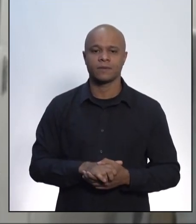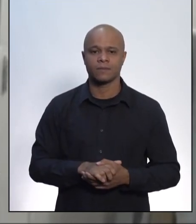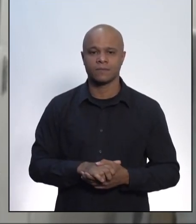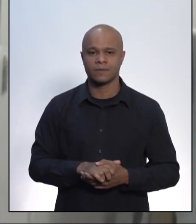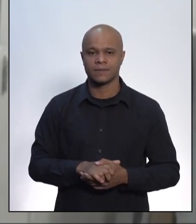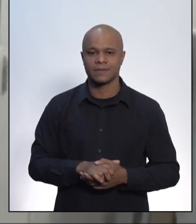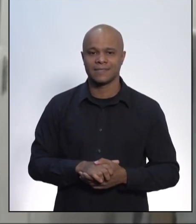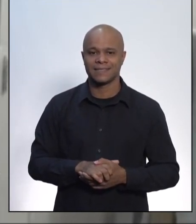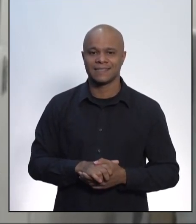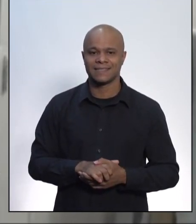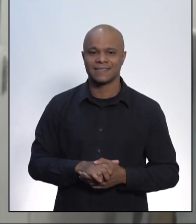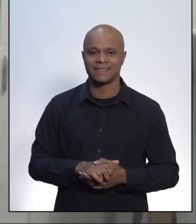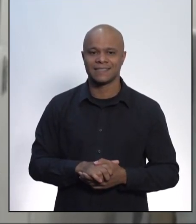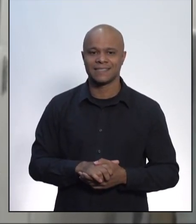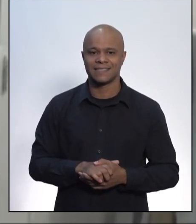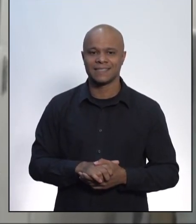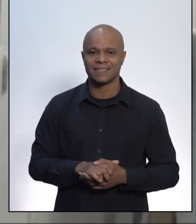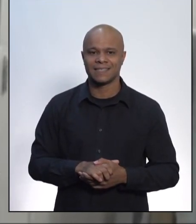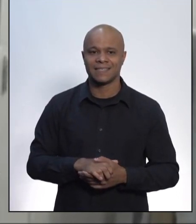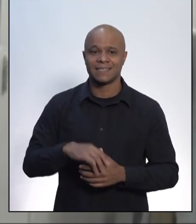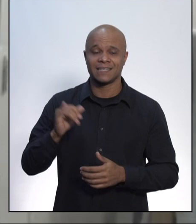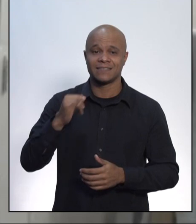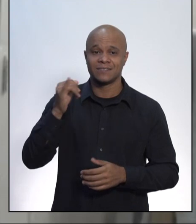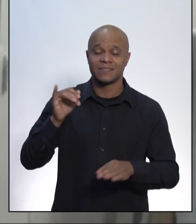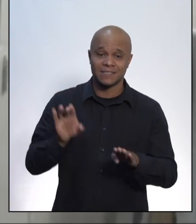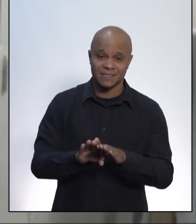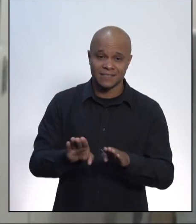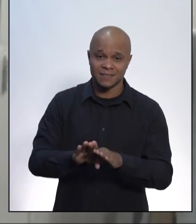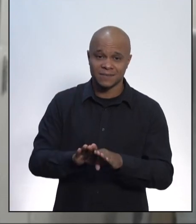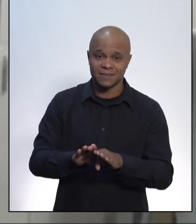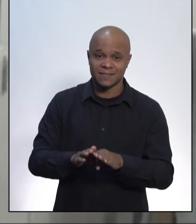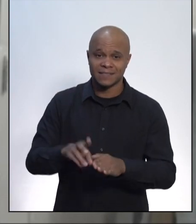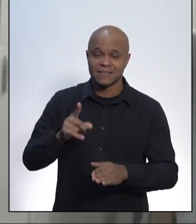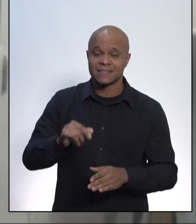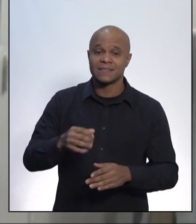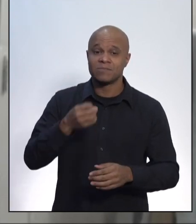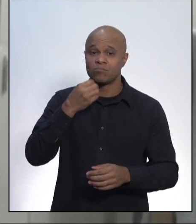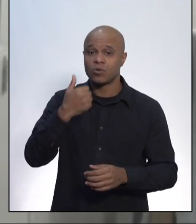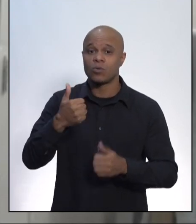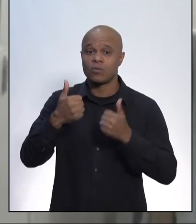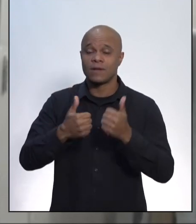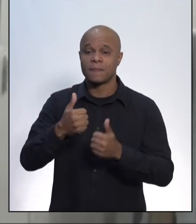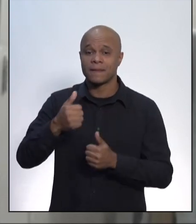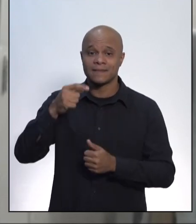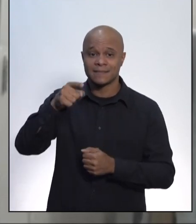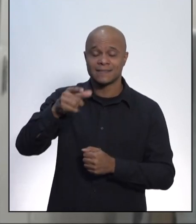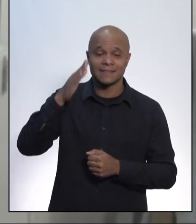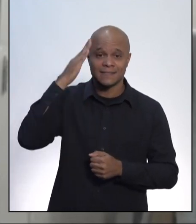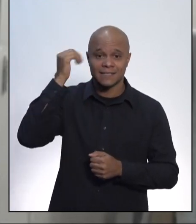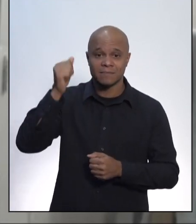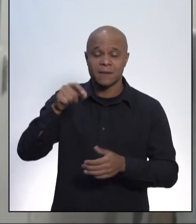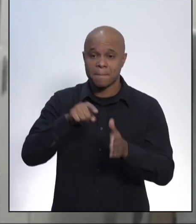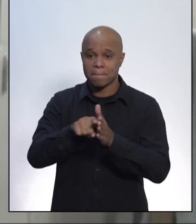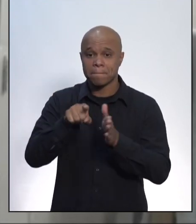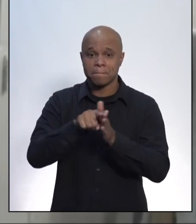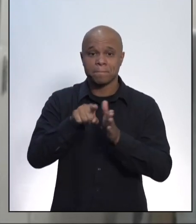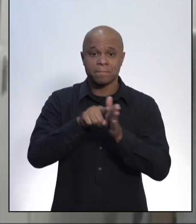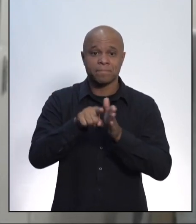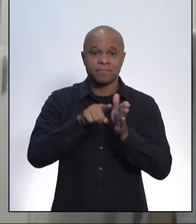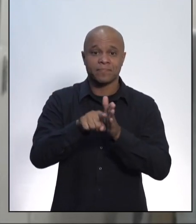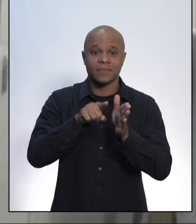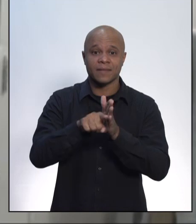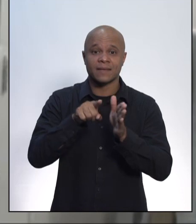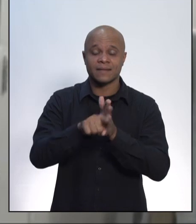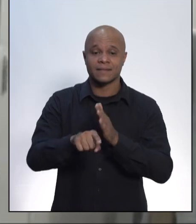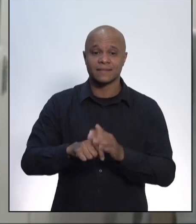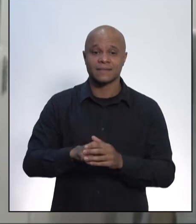não lembro esqueci o nome do aluno, mas desculpa, mas é bacana você pesquisar sobre as